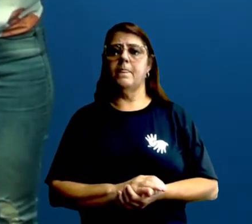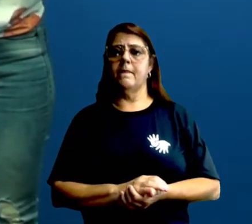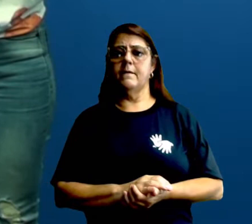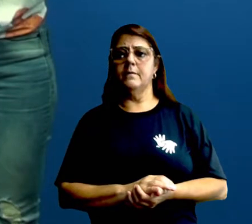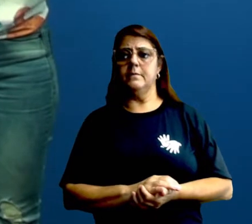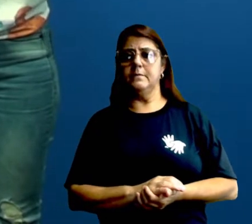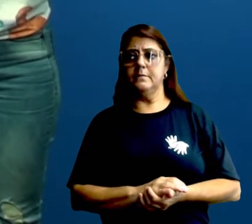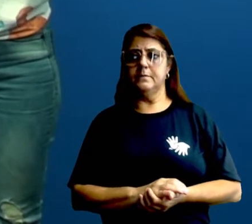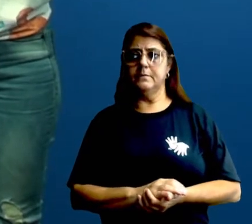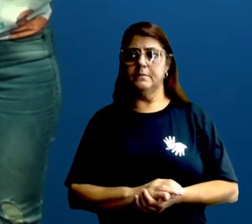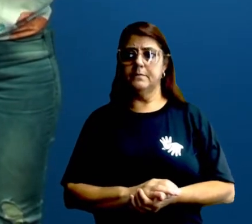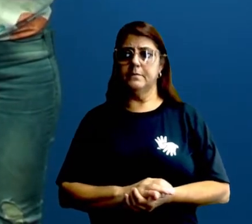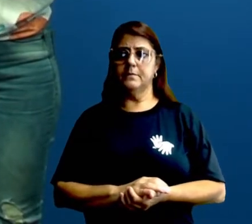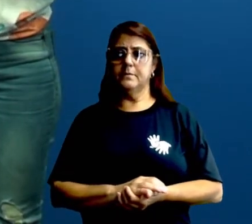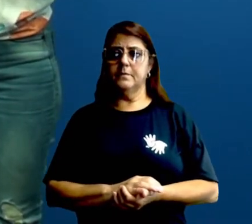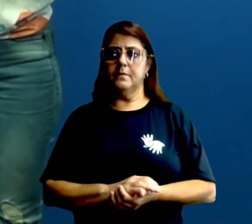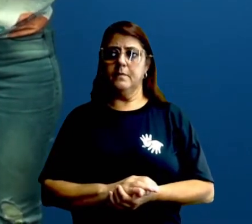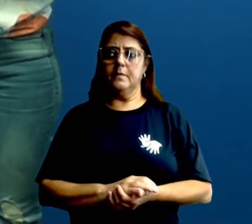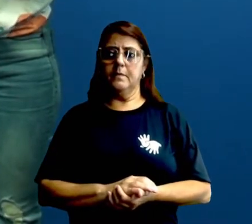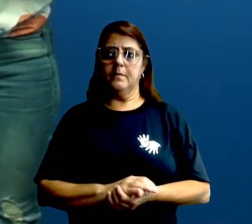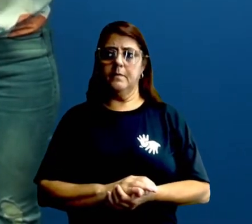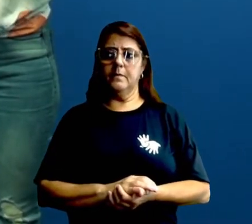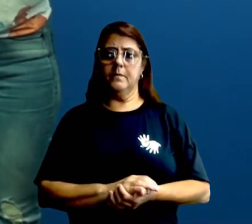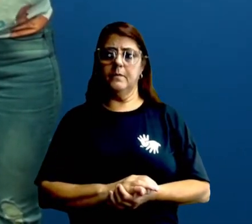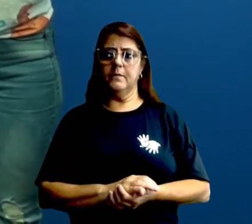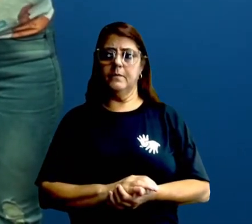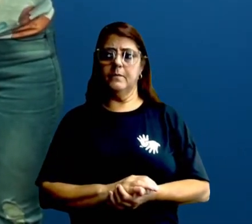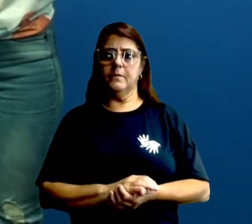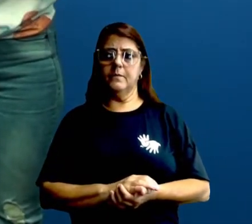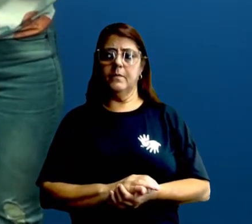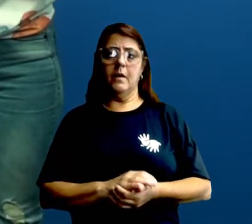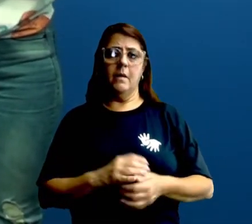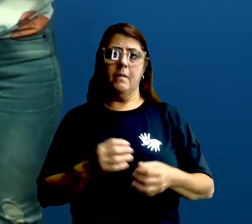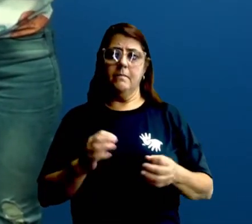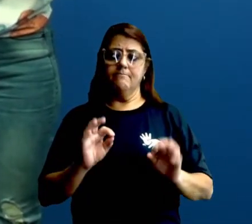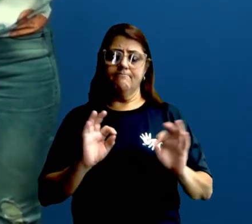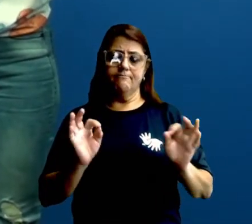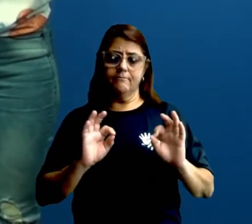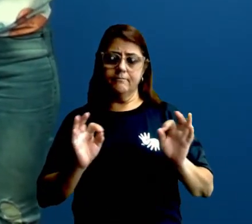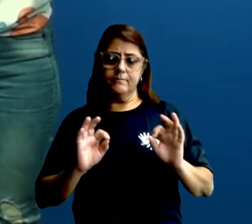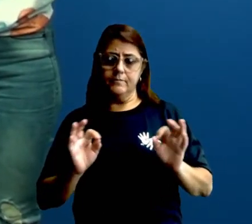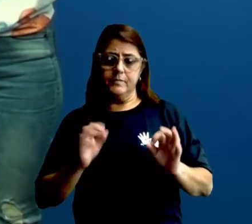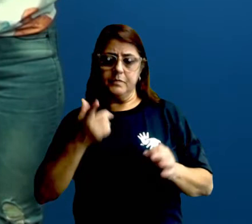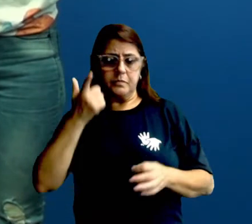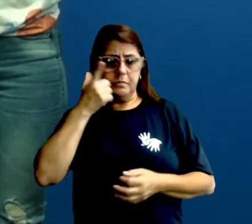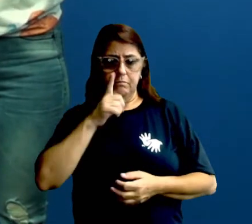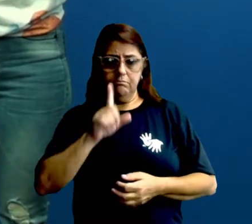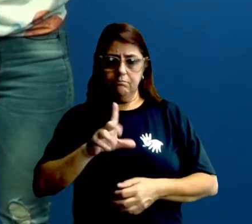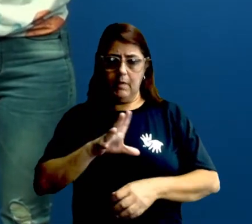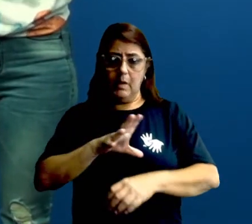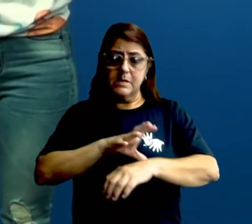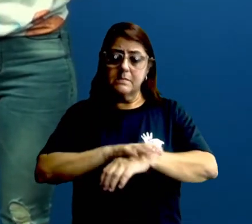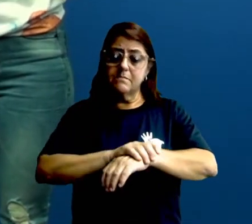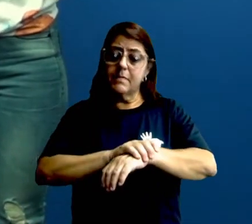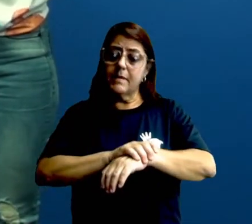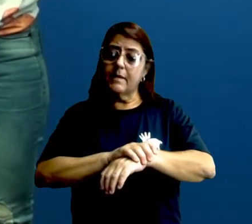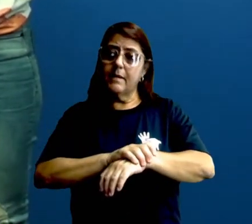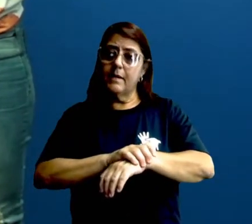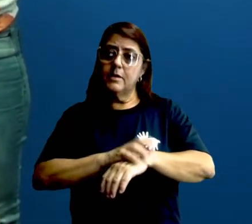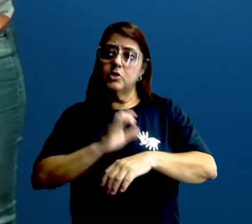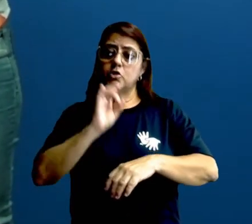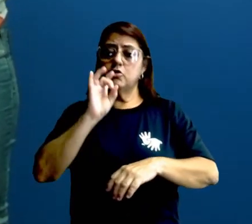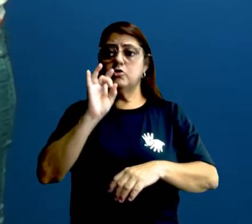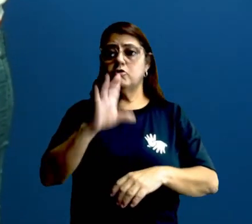gente toca do ponto de vista material, não vai ser palpável, aquilo que a gente consegue pegar, vai